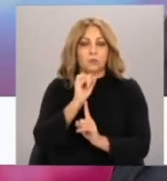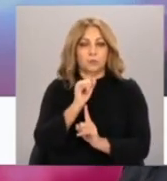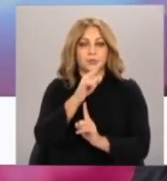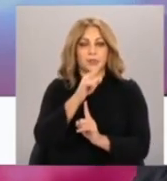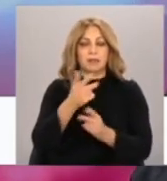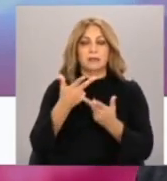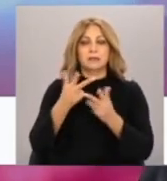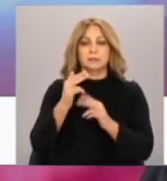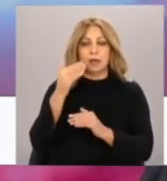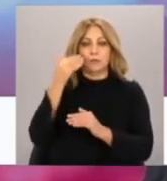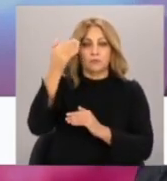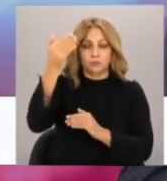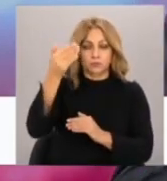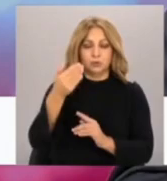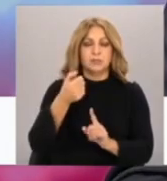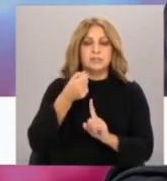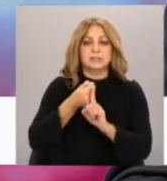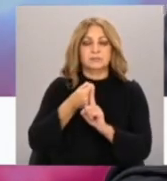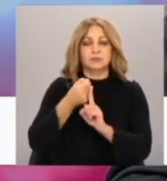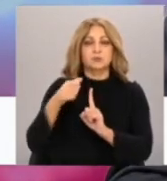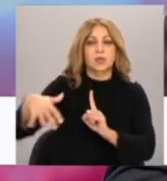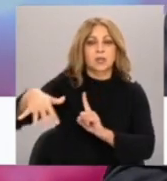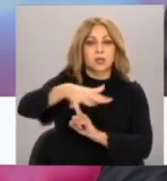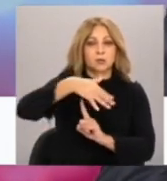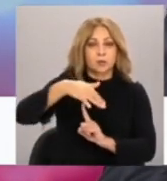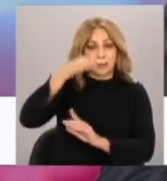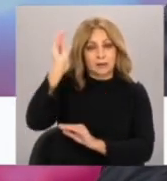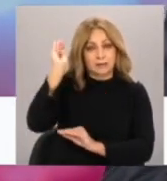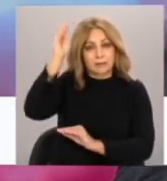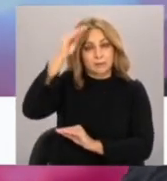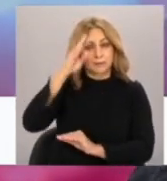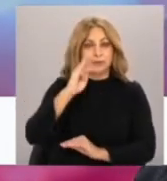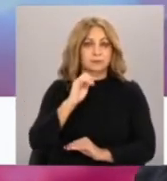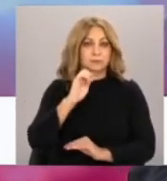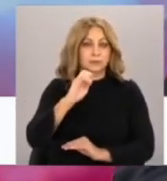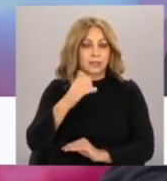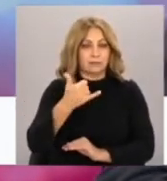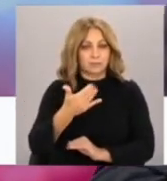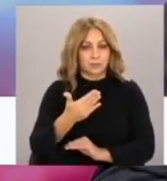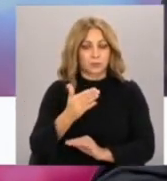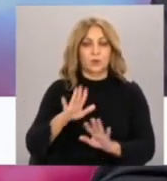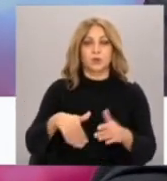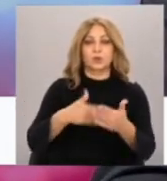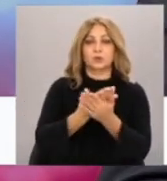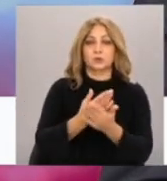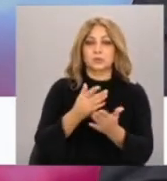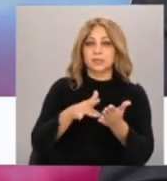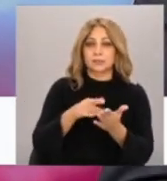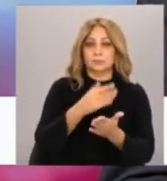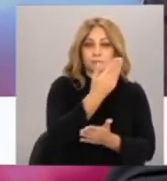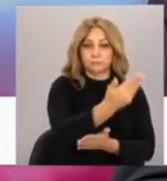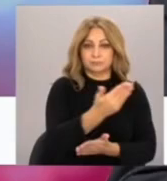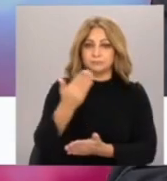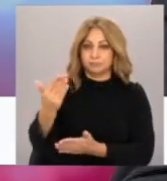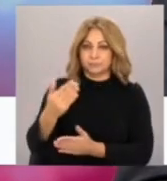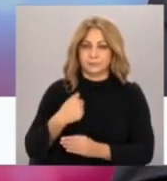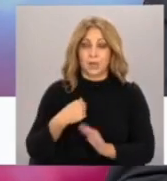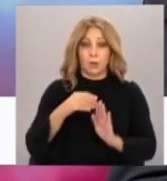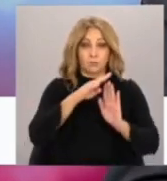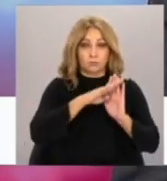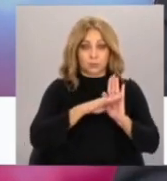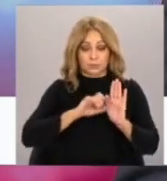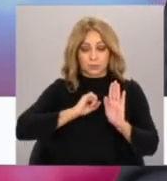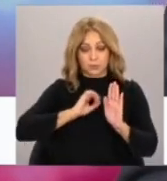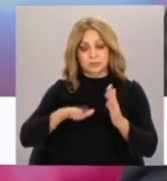sobre os desafios ecológicos para a República no século 21 para o João e outro para a Rosa o nosso programa oferece um novo